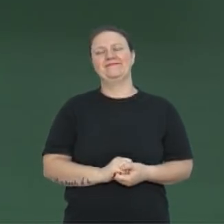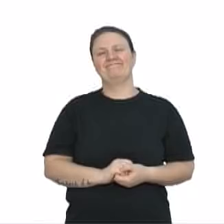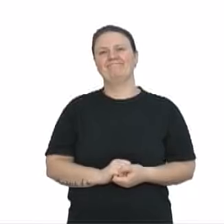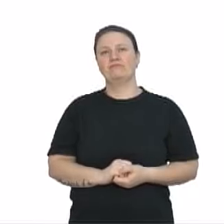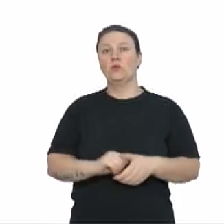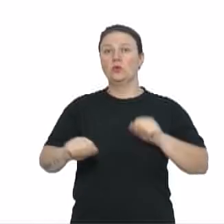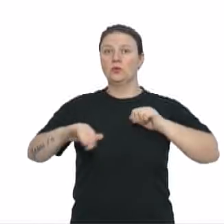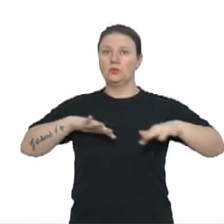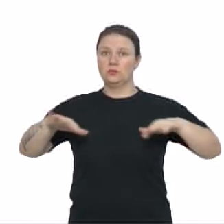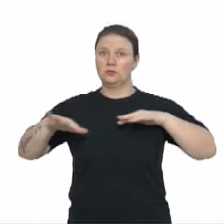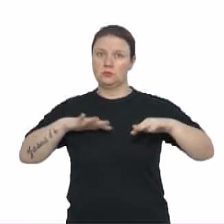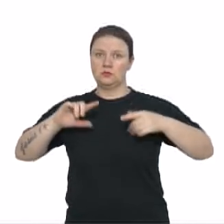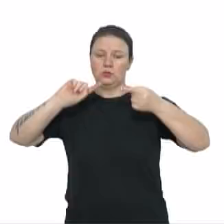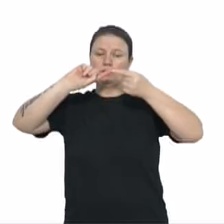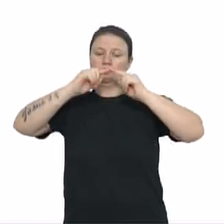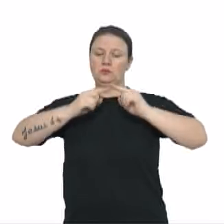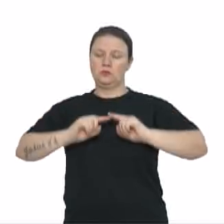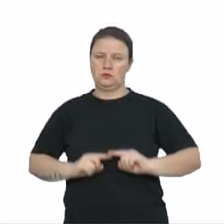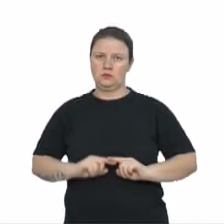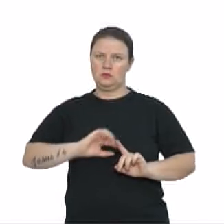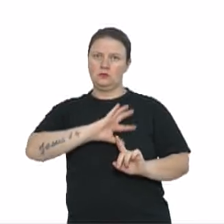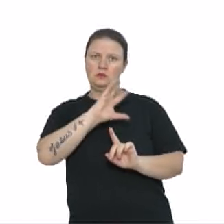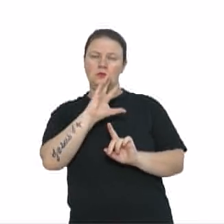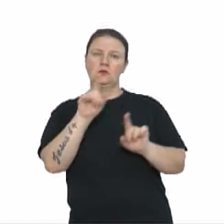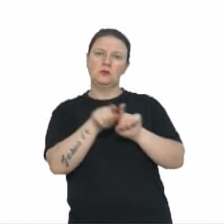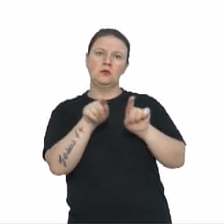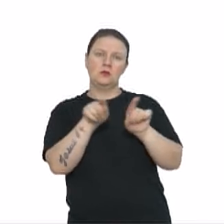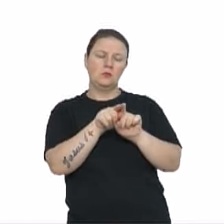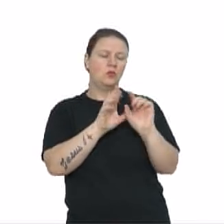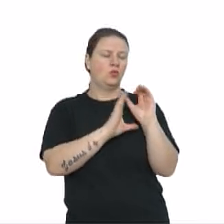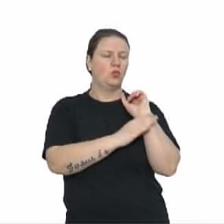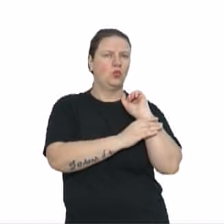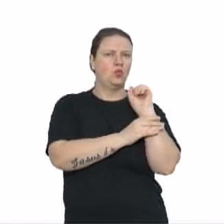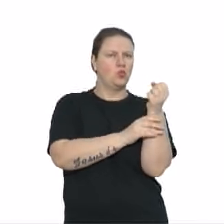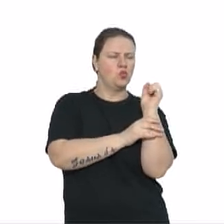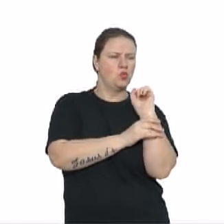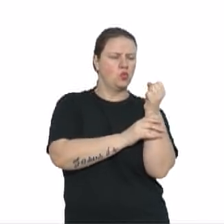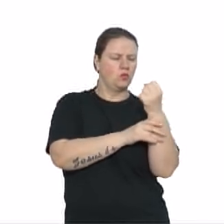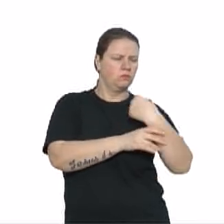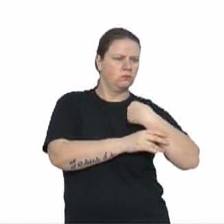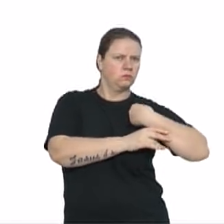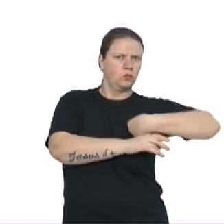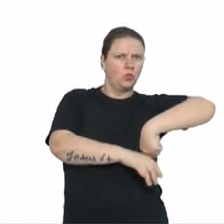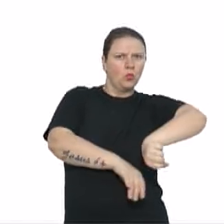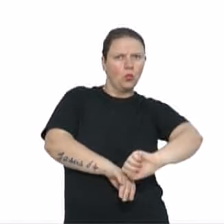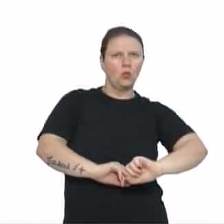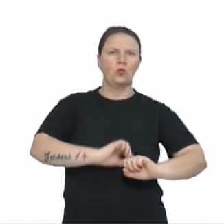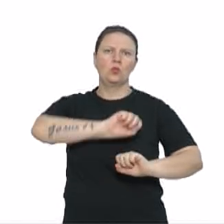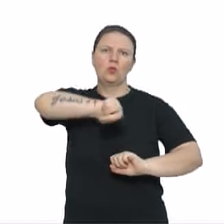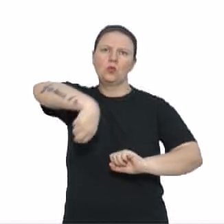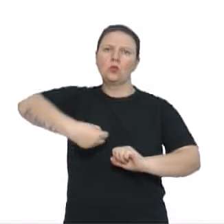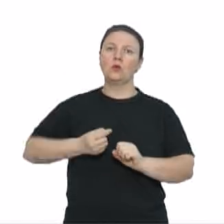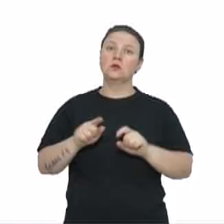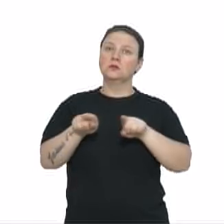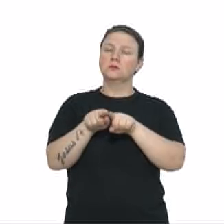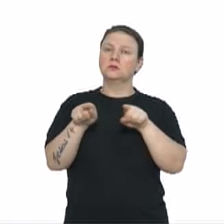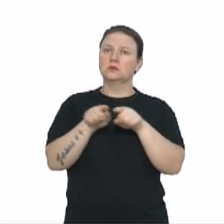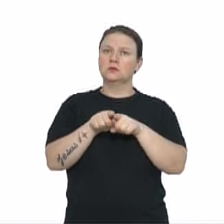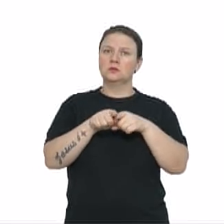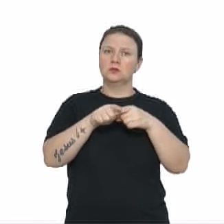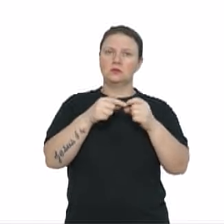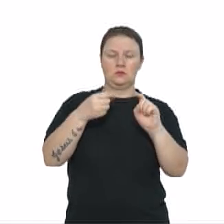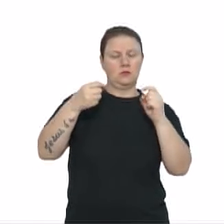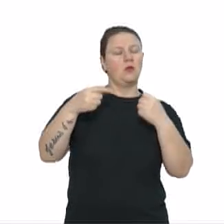A mobilidade está relacionada à articulação. A flexibilidade relaciona-se com tecido mole, principalmente